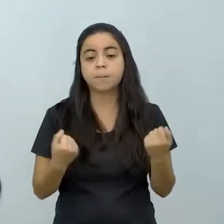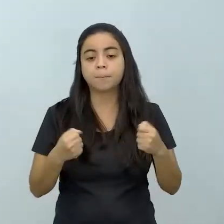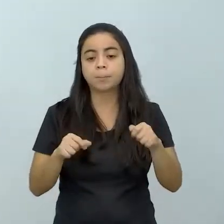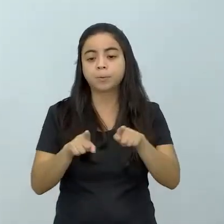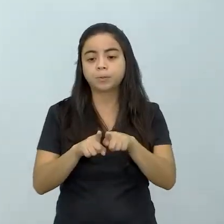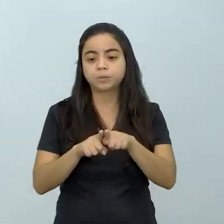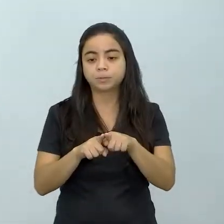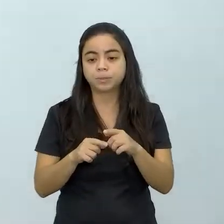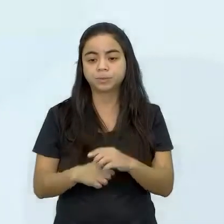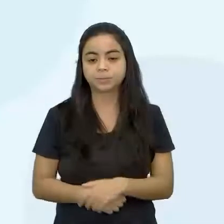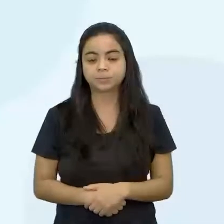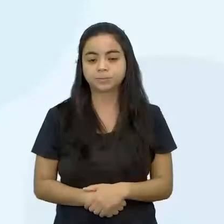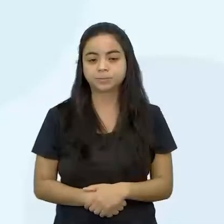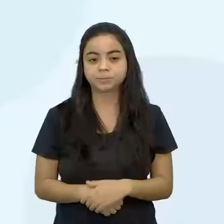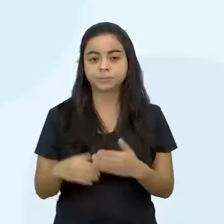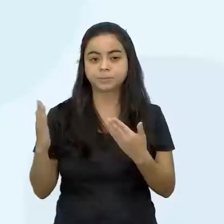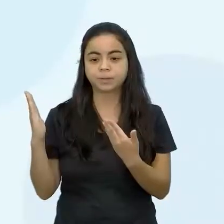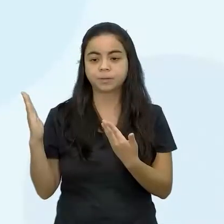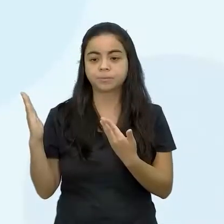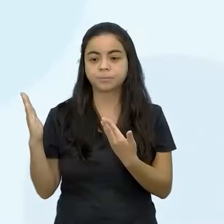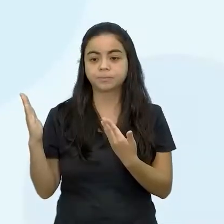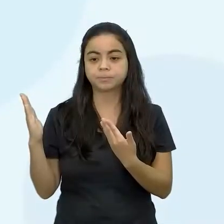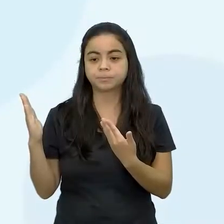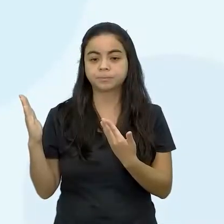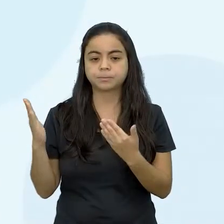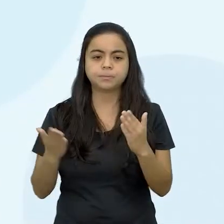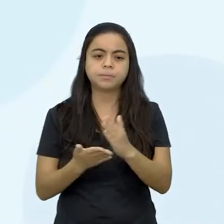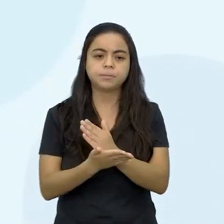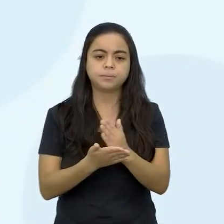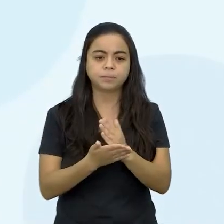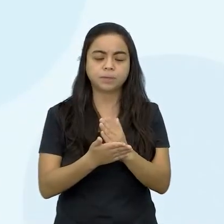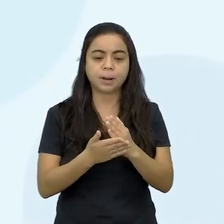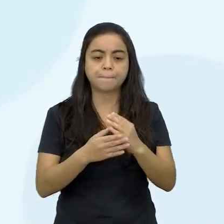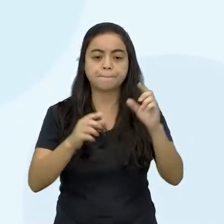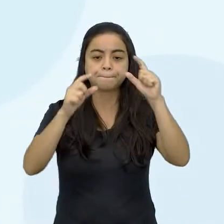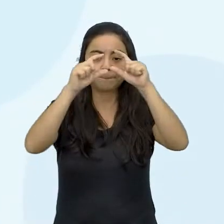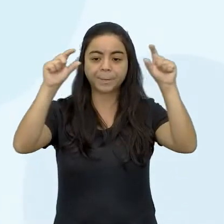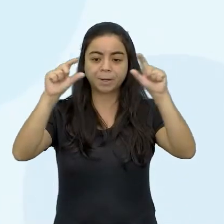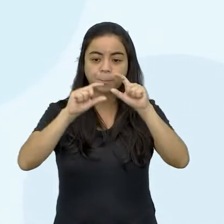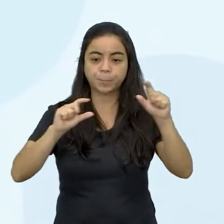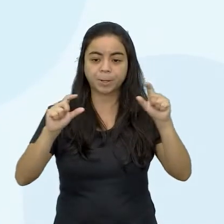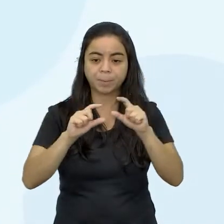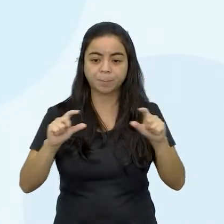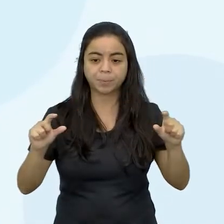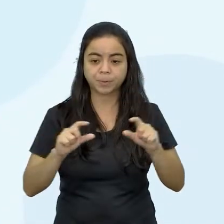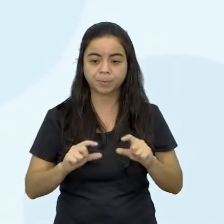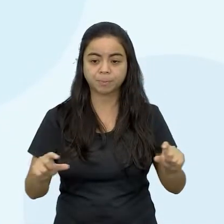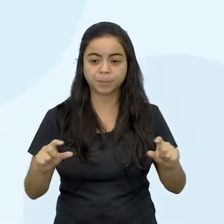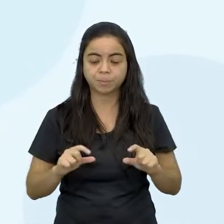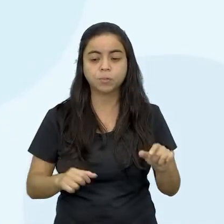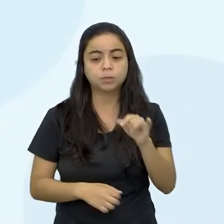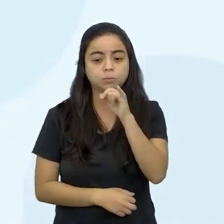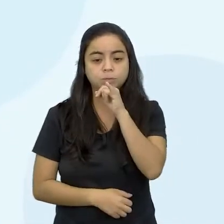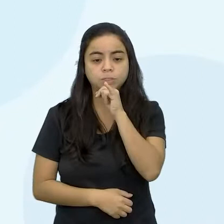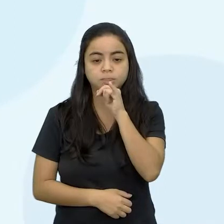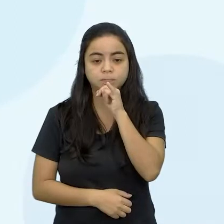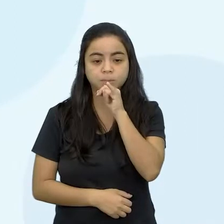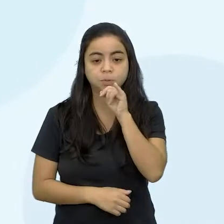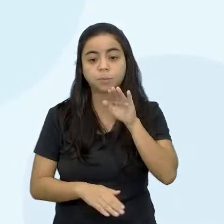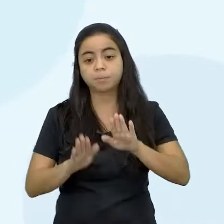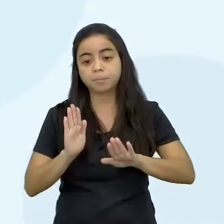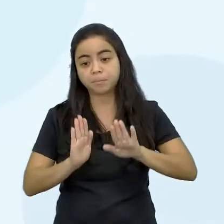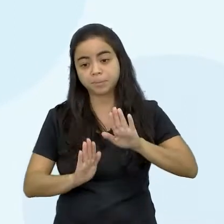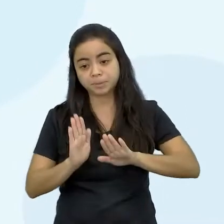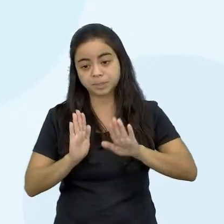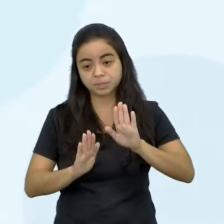olha só E aí eu destaquei até algumas Fontes aí apenas a título de exemplificação mais